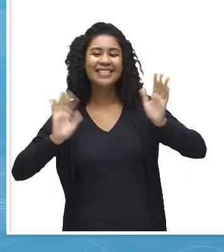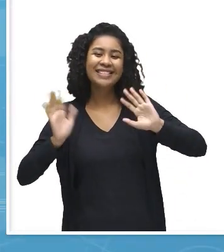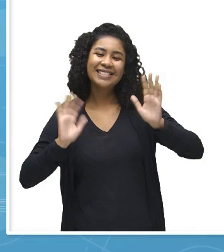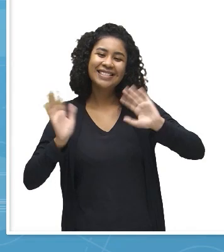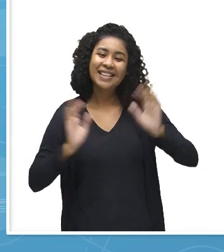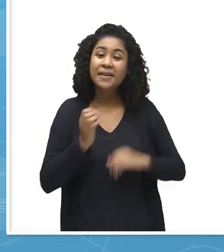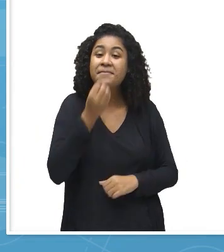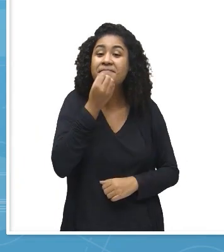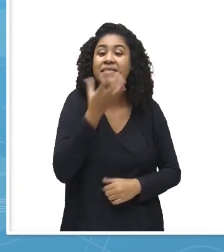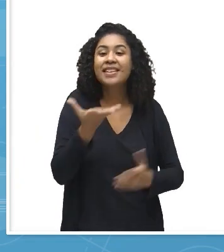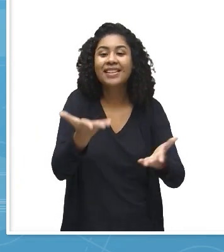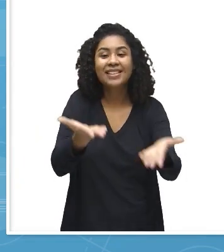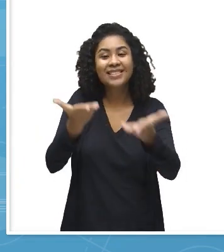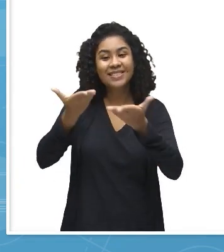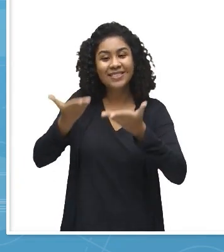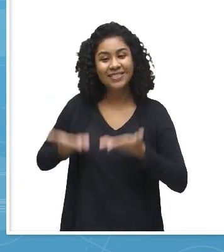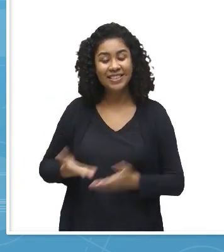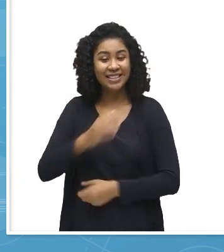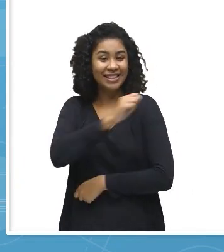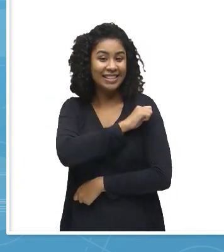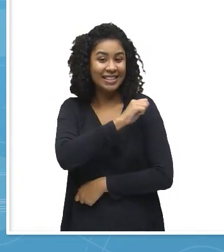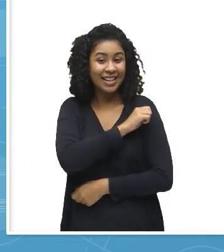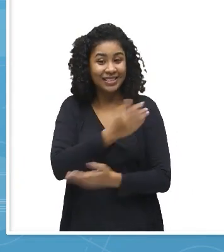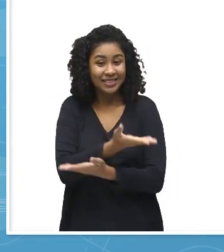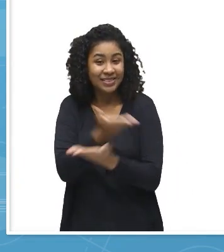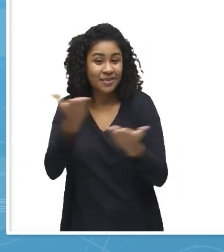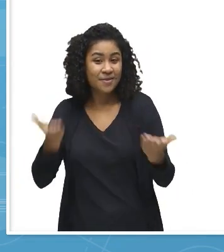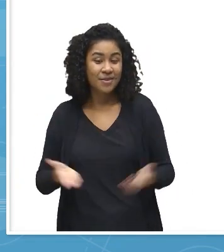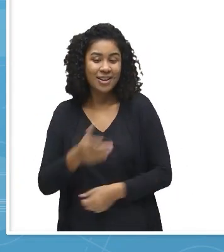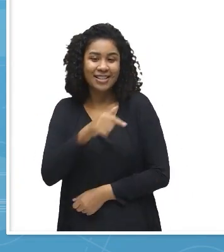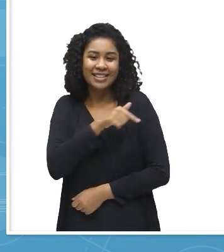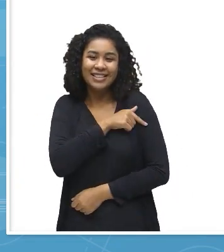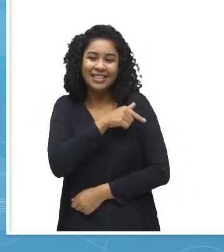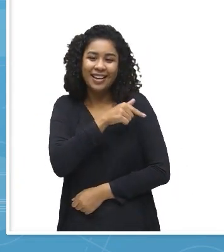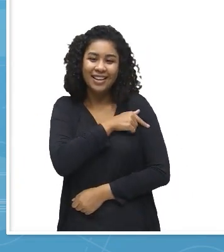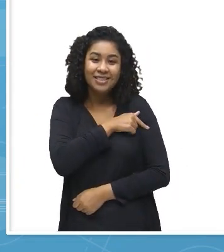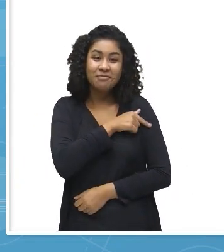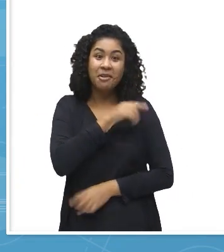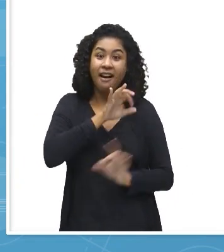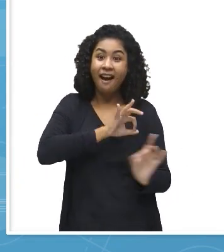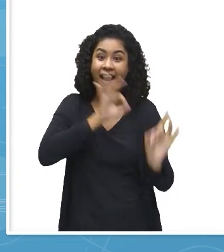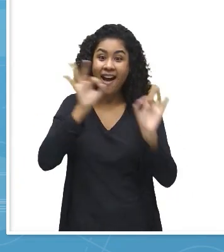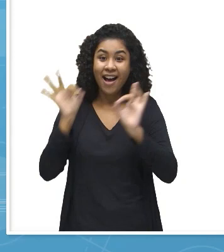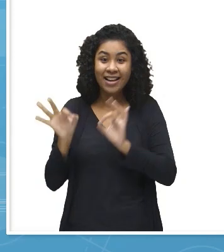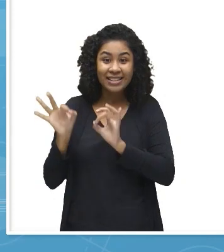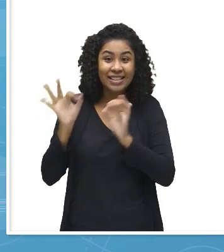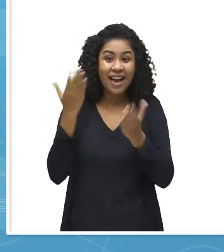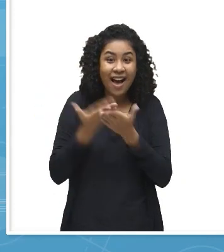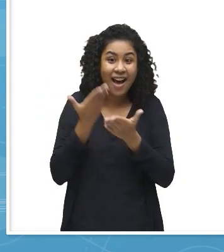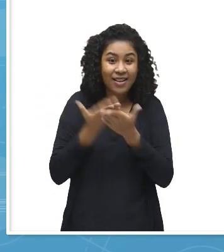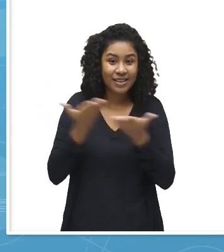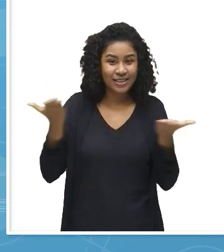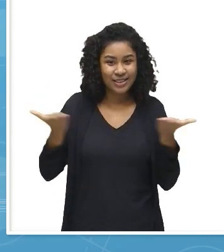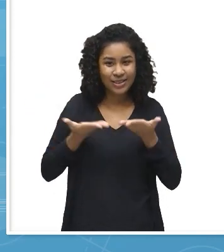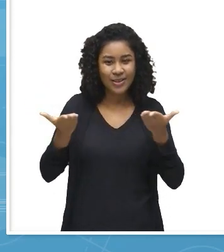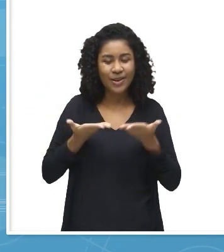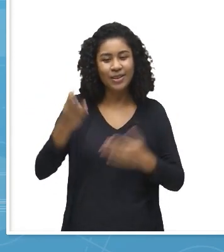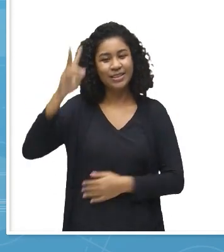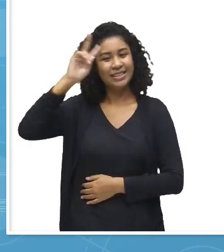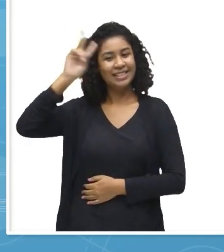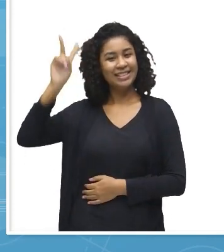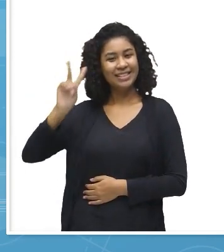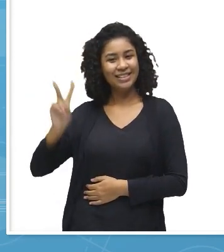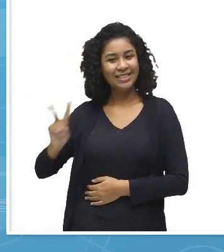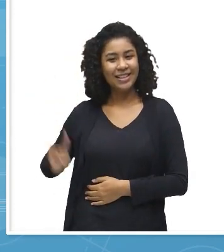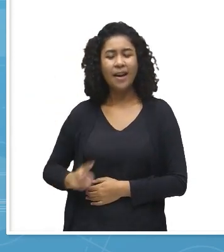Olá, sejam bem-vindos, alunos aí do 7º ano que estão conectados à nossa aula de hoje de História. É